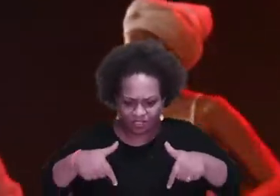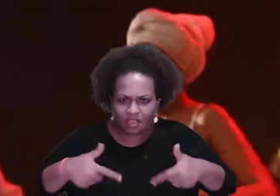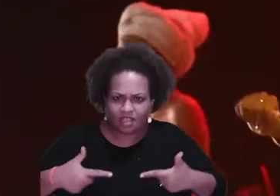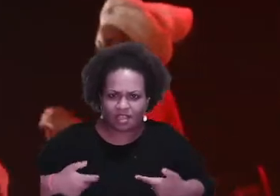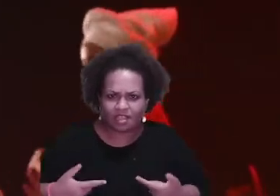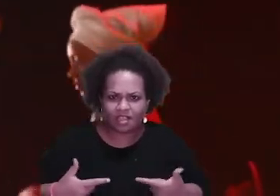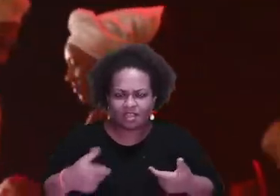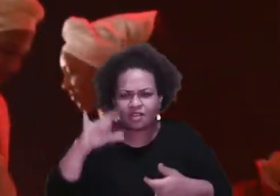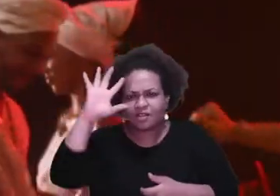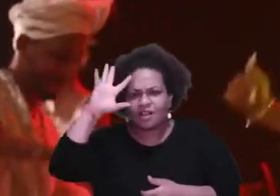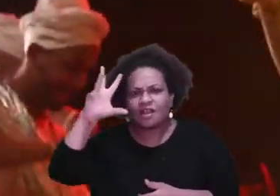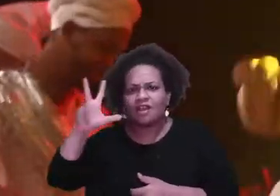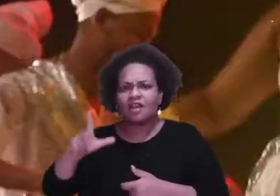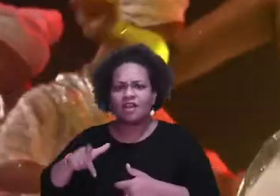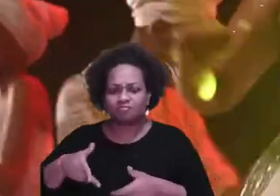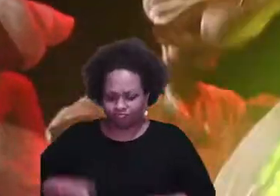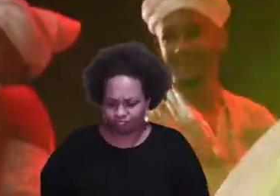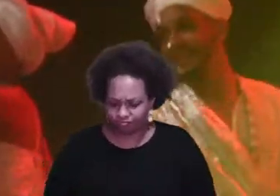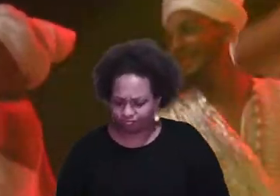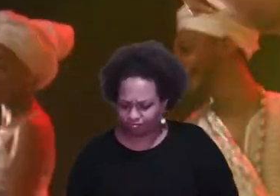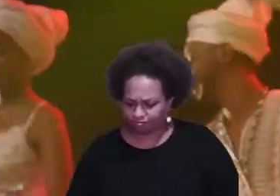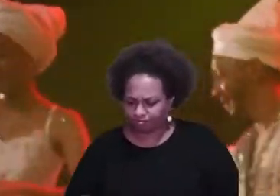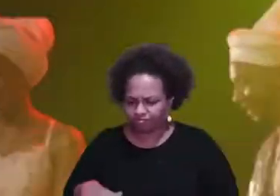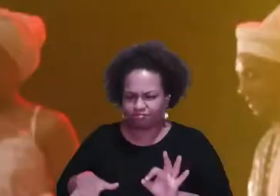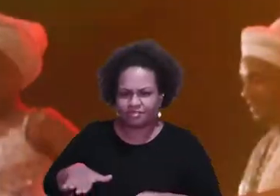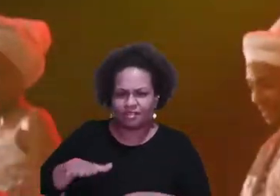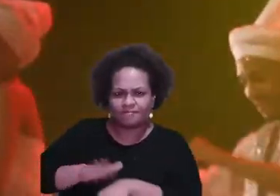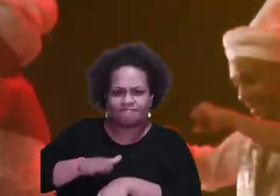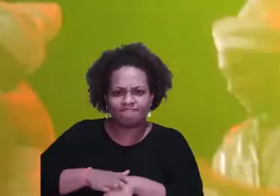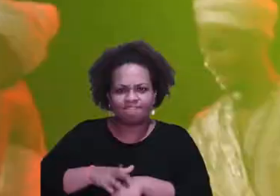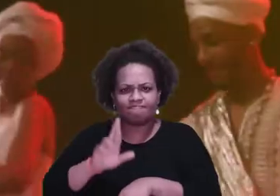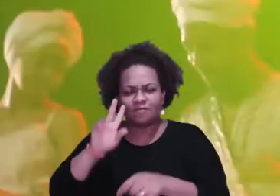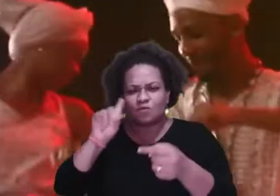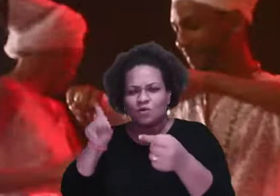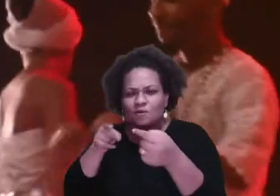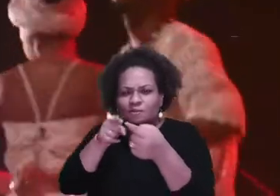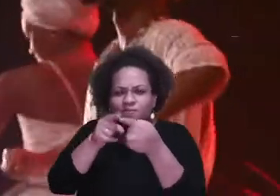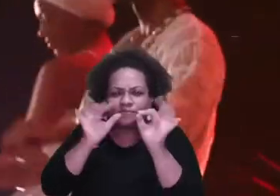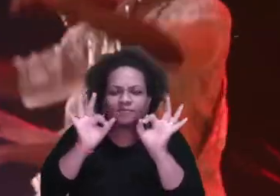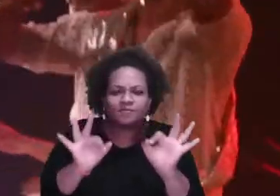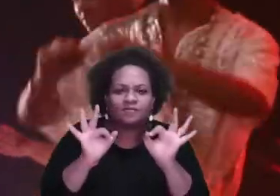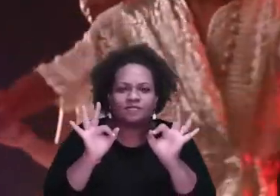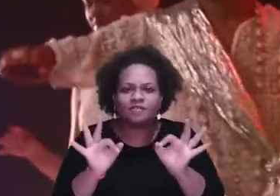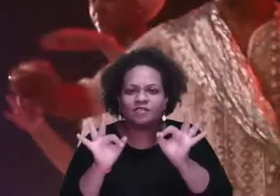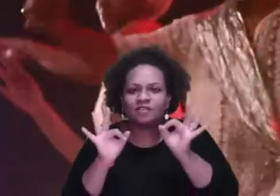cirúrgicas Azul bateu podem sido traçado nas mãos